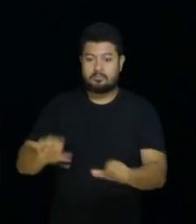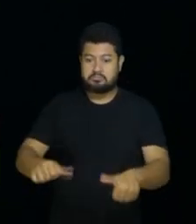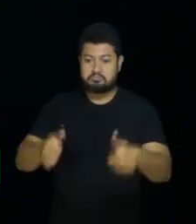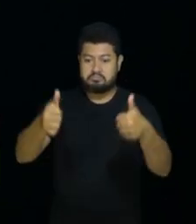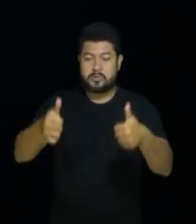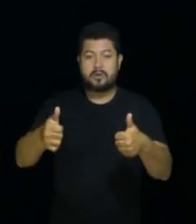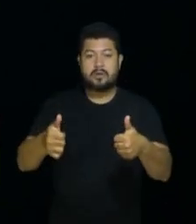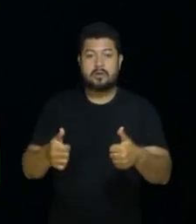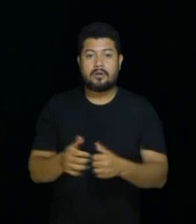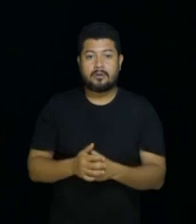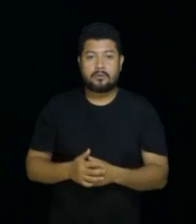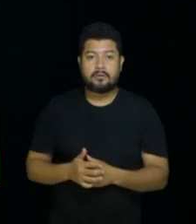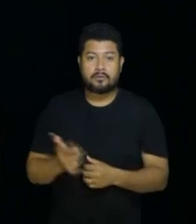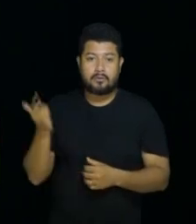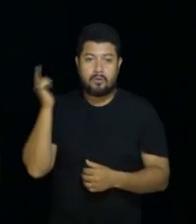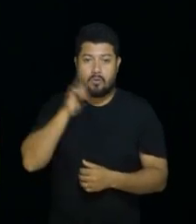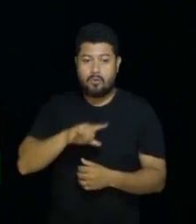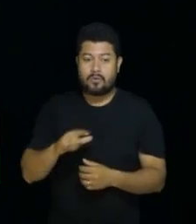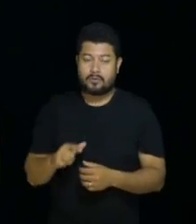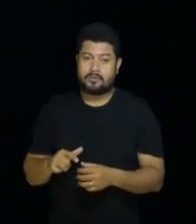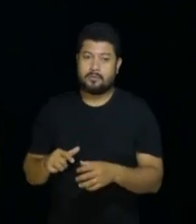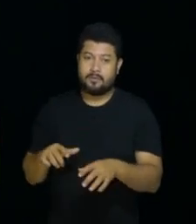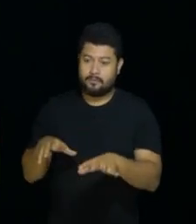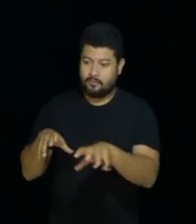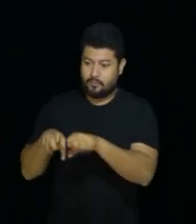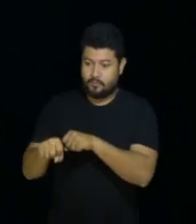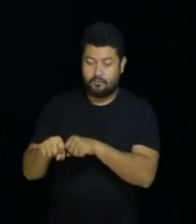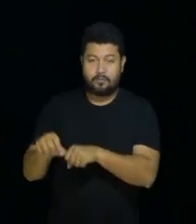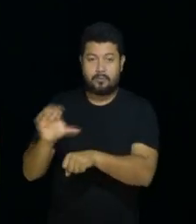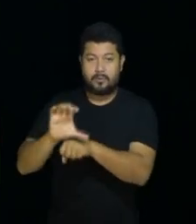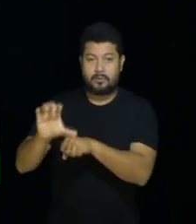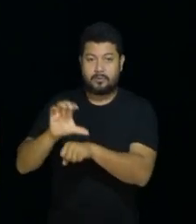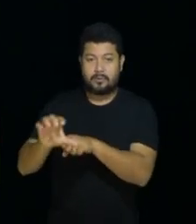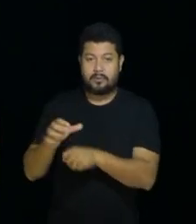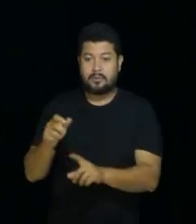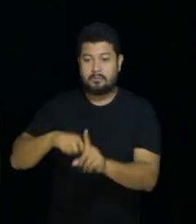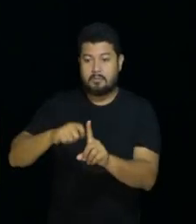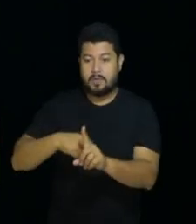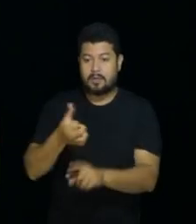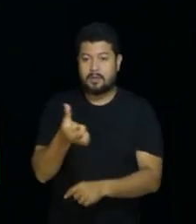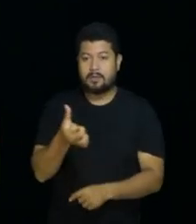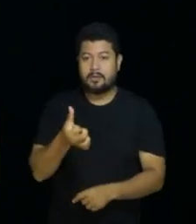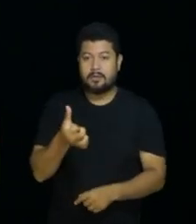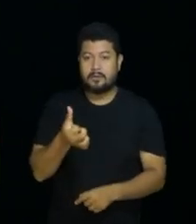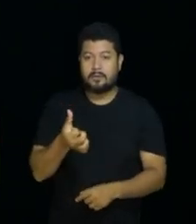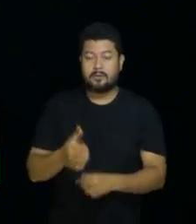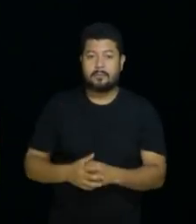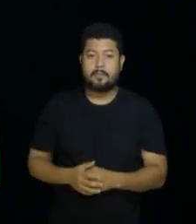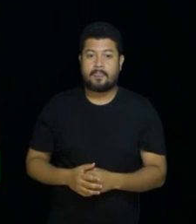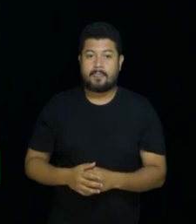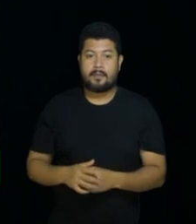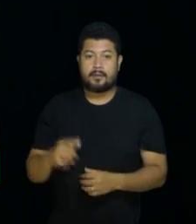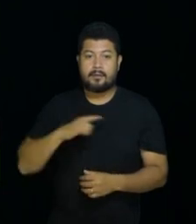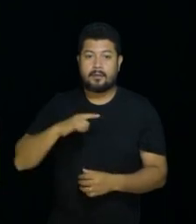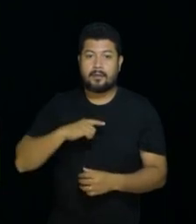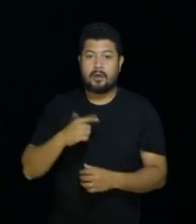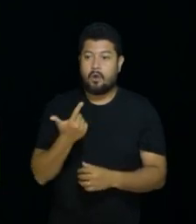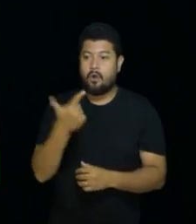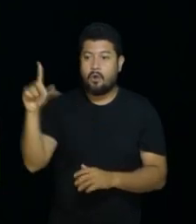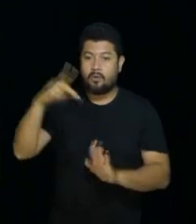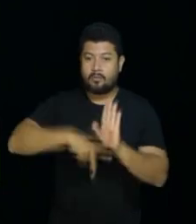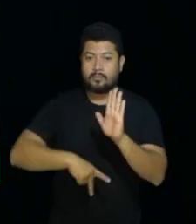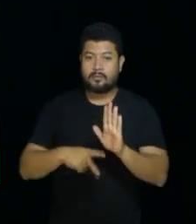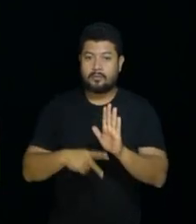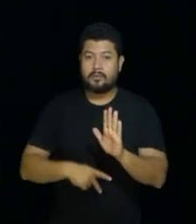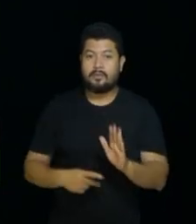entrar no mercado de trabalho através dessa capacitação de 6 meses. Além do Entra 21, nós temos um outro programa chamado More Devs to